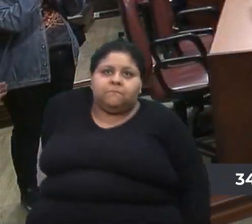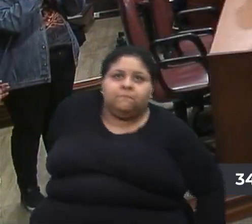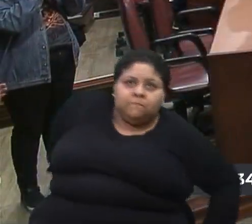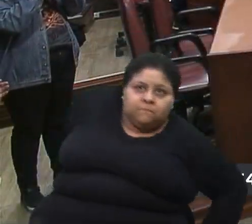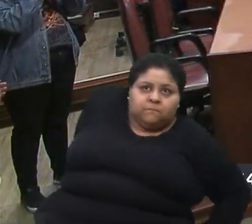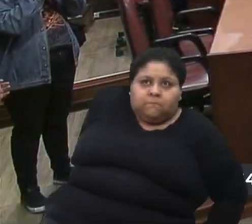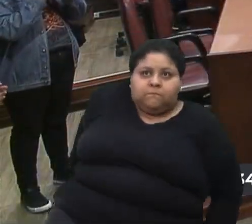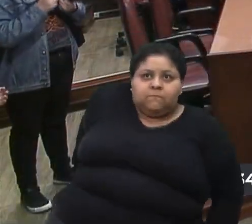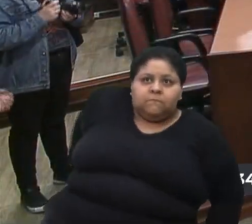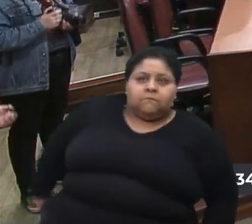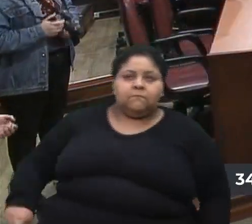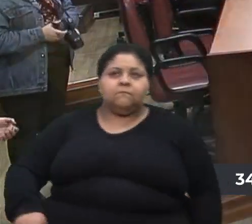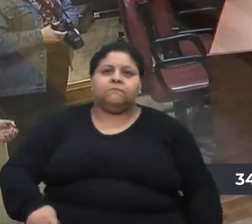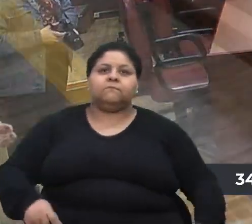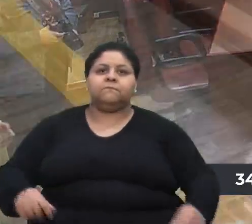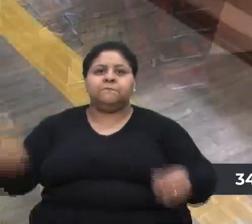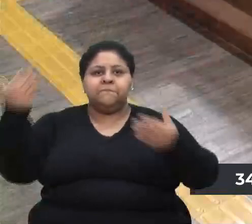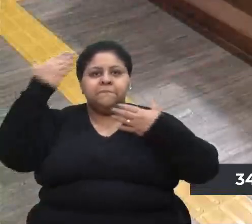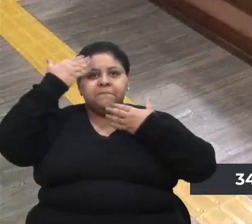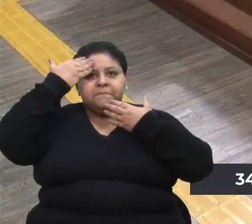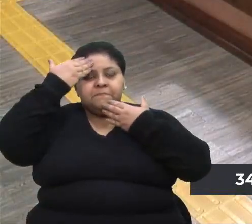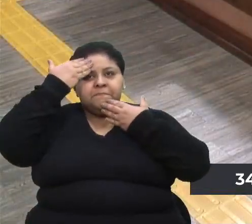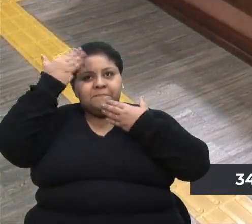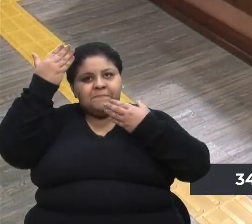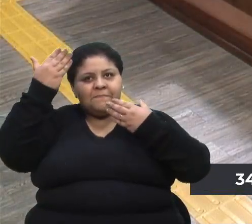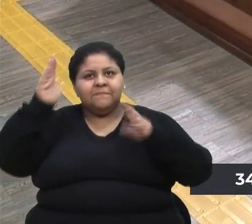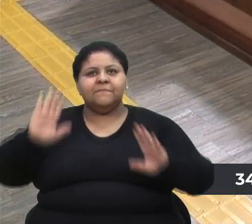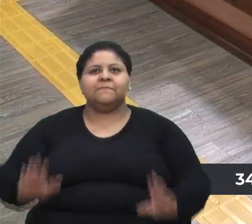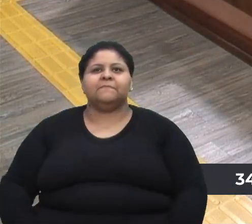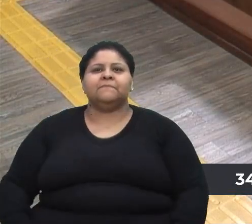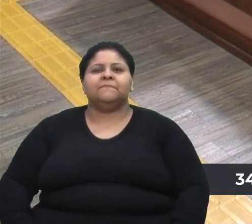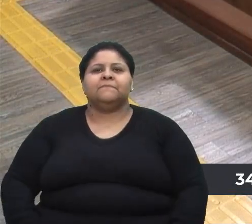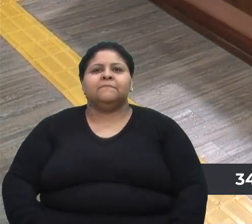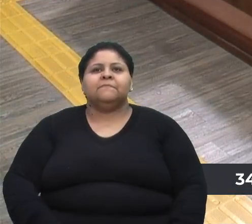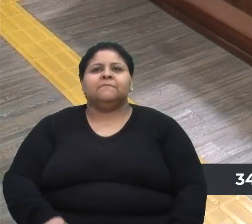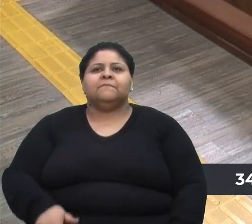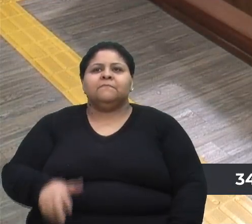Obrigado. Eu suspendo a sessão para que a gente faça